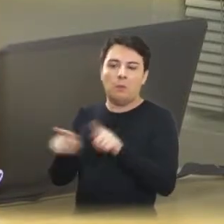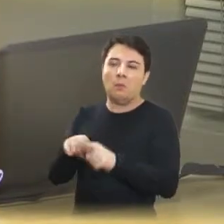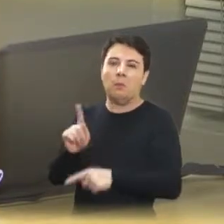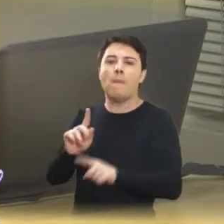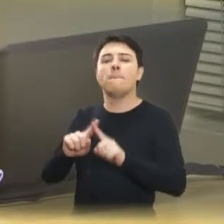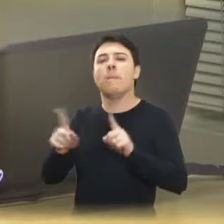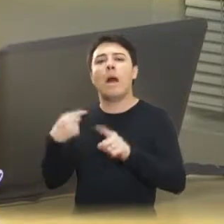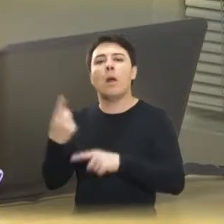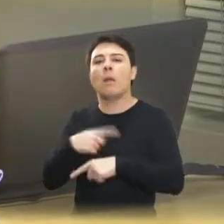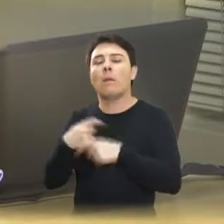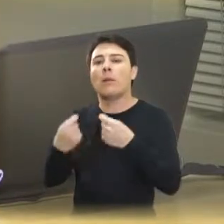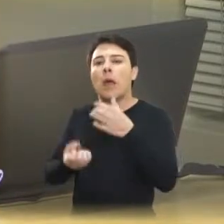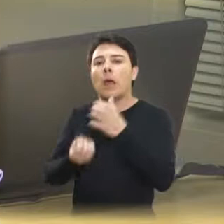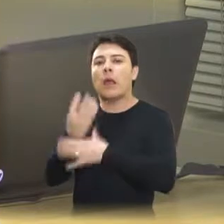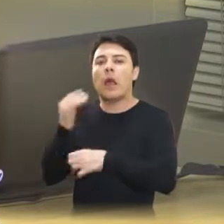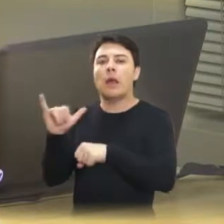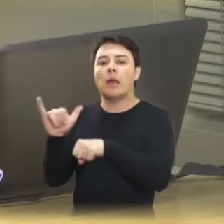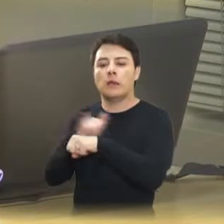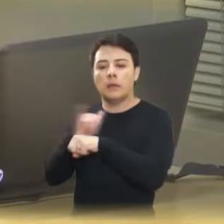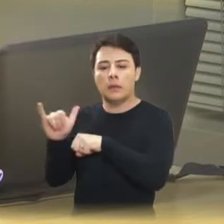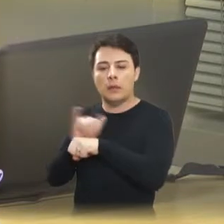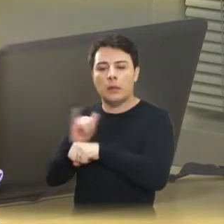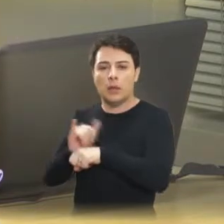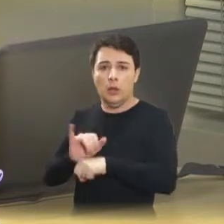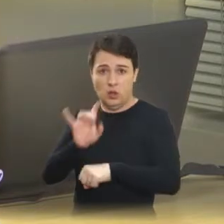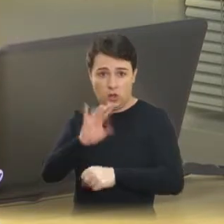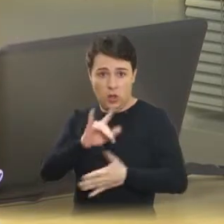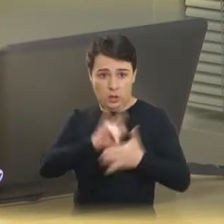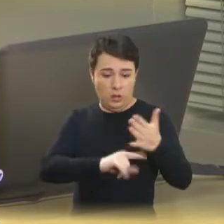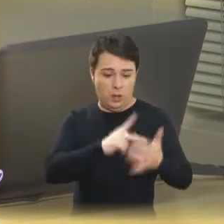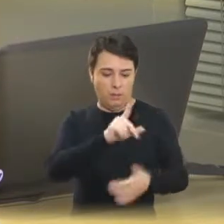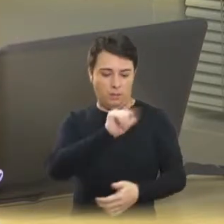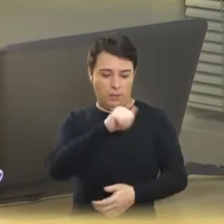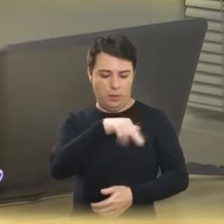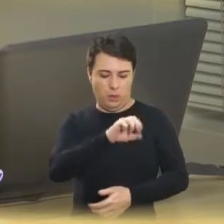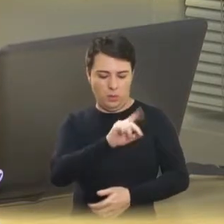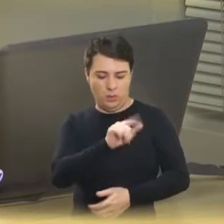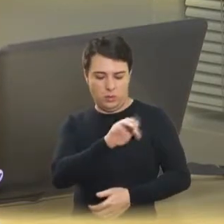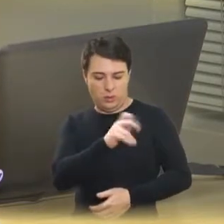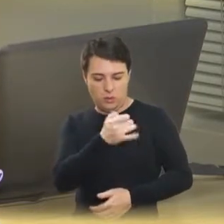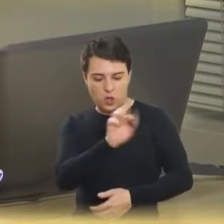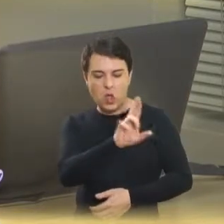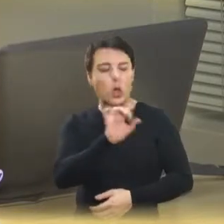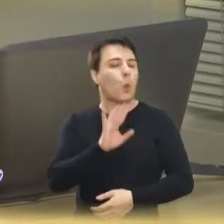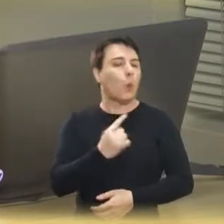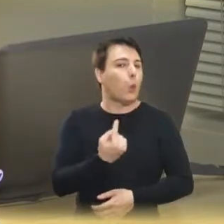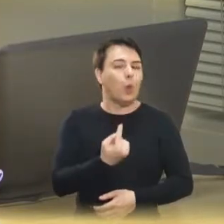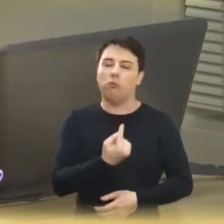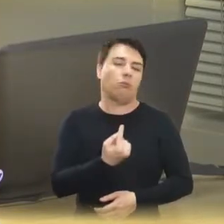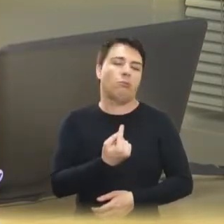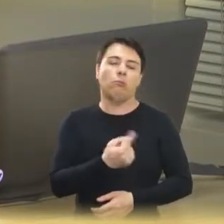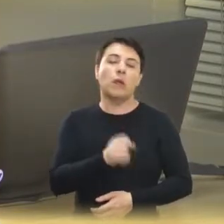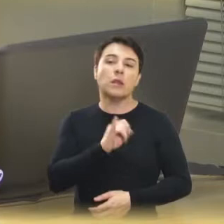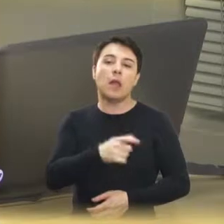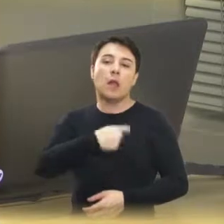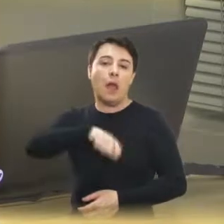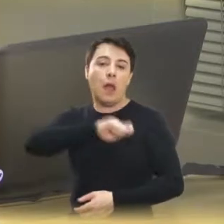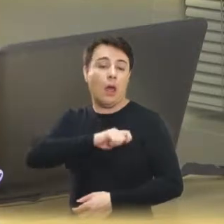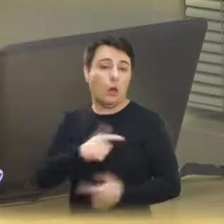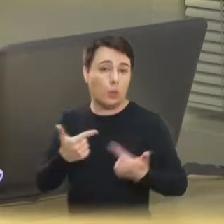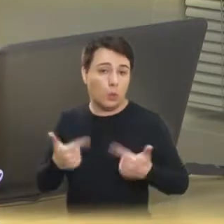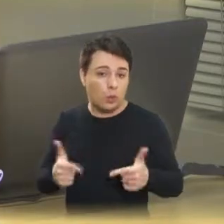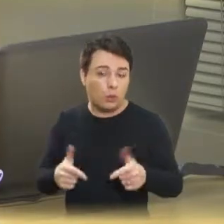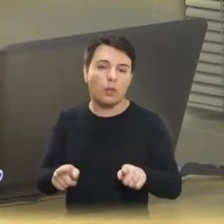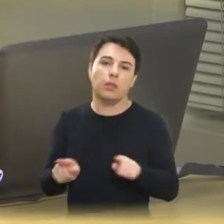criar instrumentos, e aí não é só o plano diretor. Se o plano diretor não for bem aplicado, não tiver fiscalização e